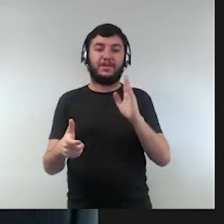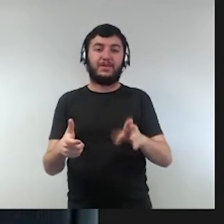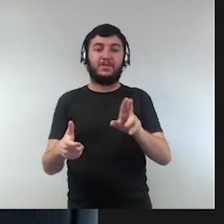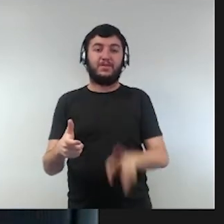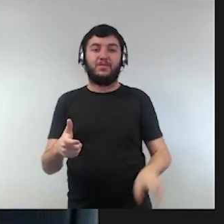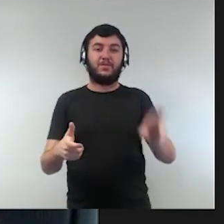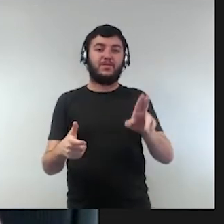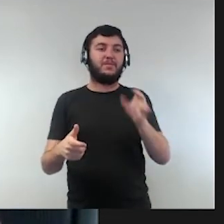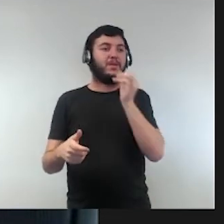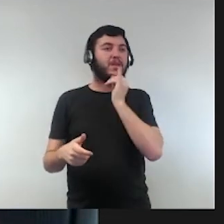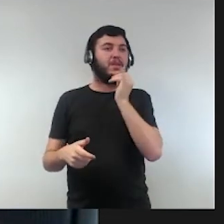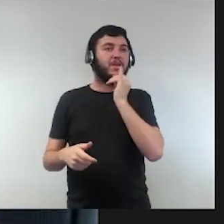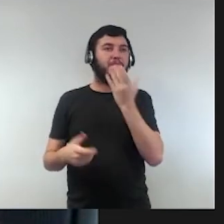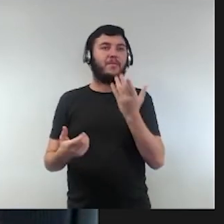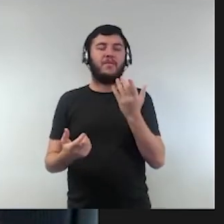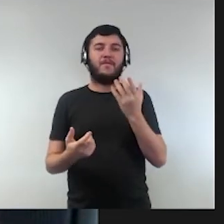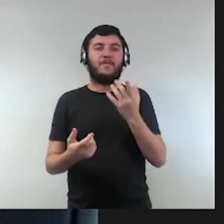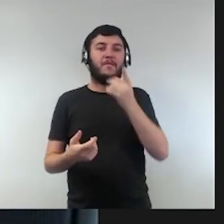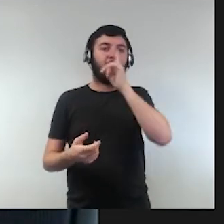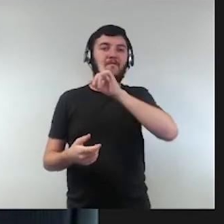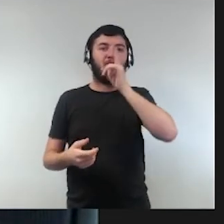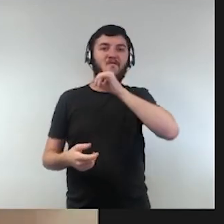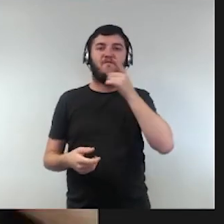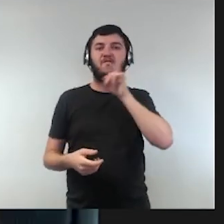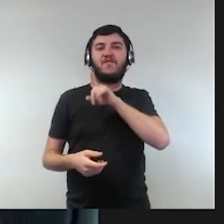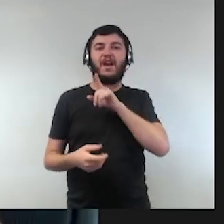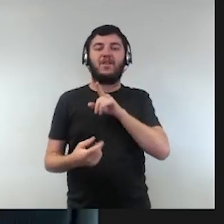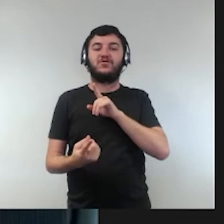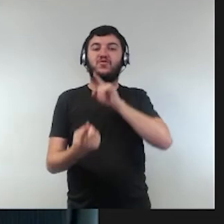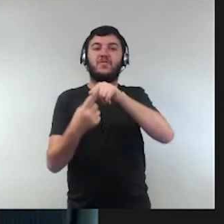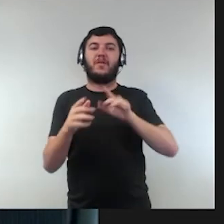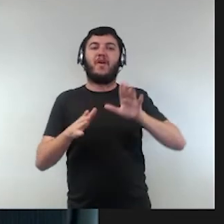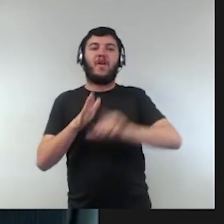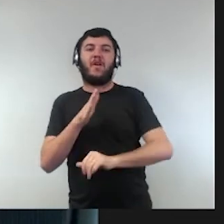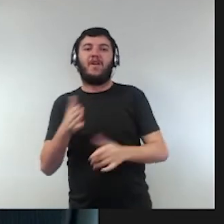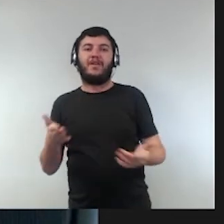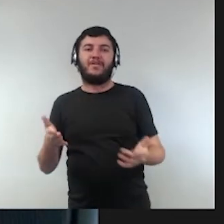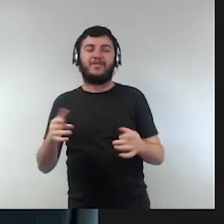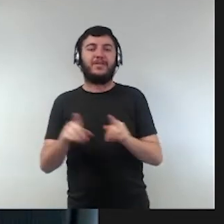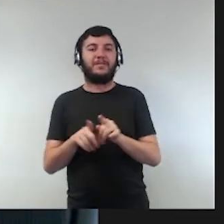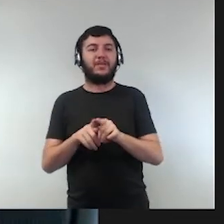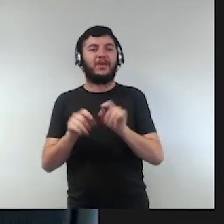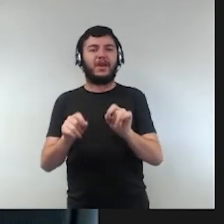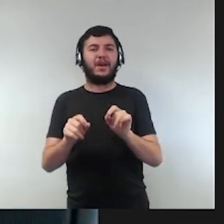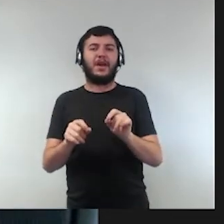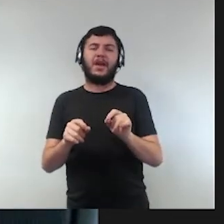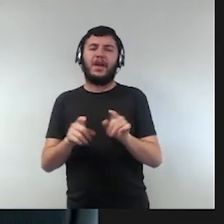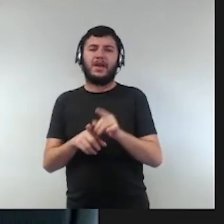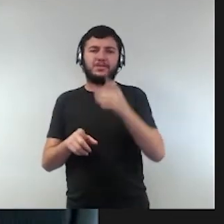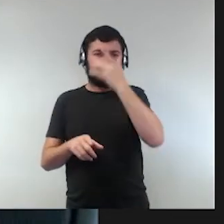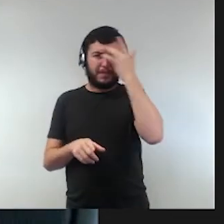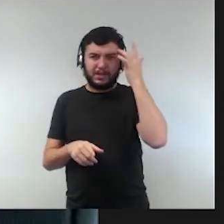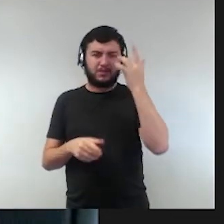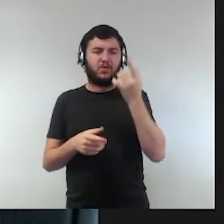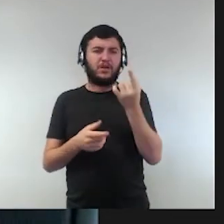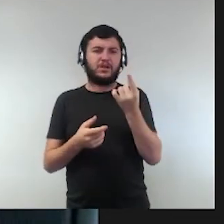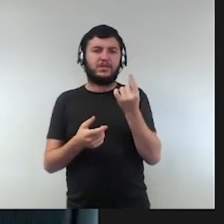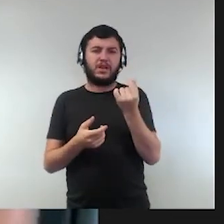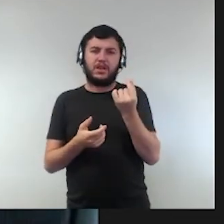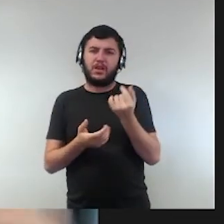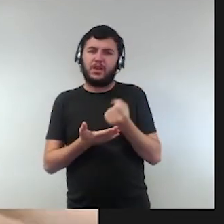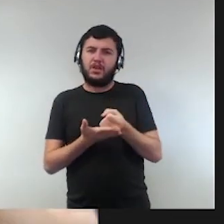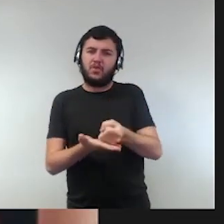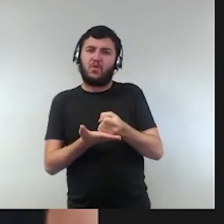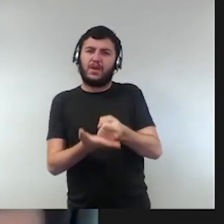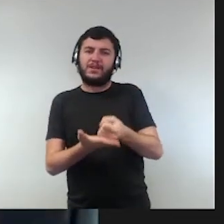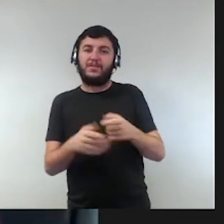meio fraudulento, praticou crime de estelionato em relação às doações que recebia. E se fosse dessa maneira, para